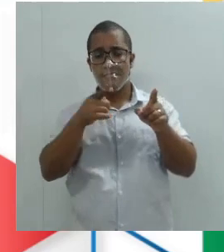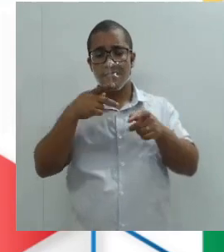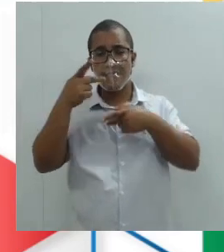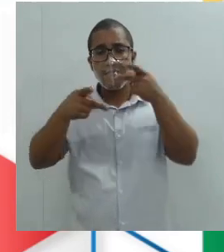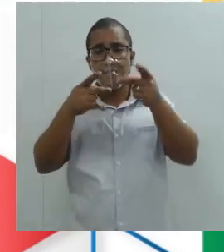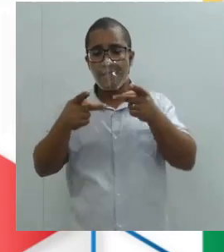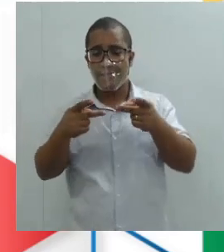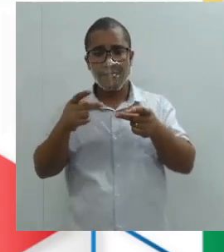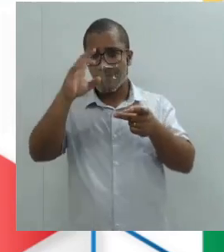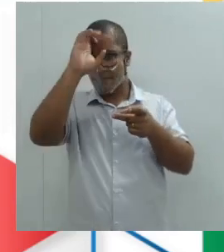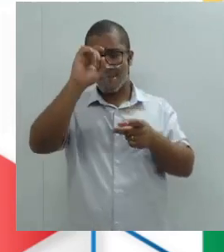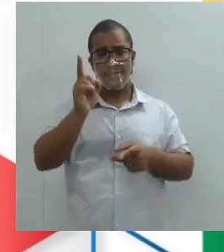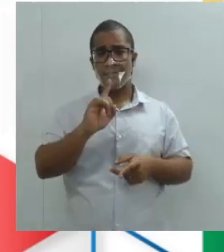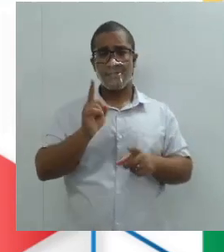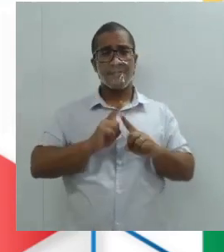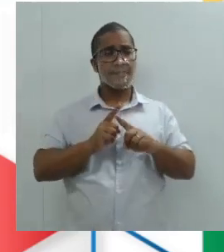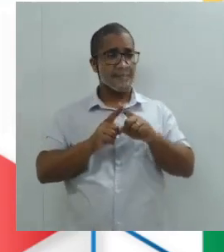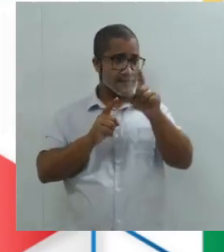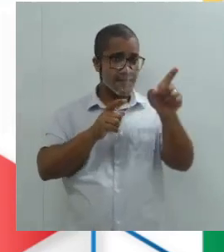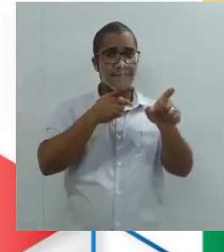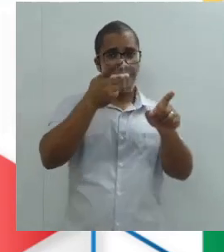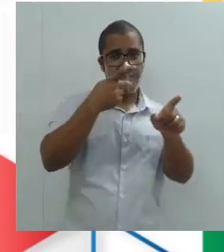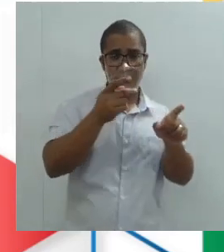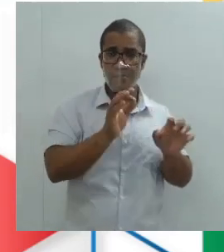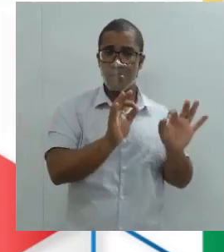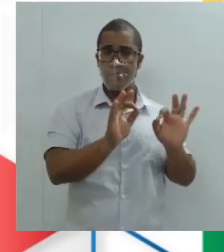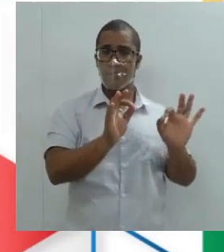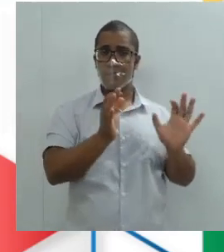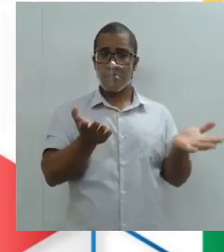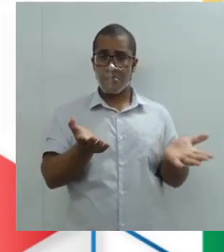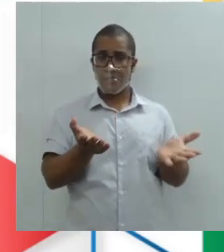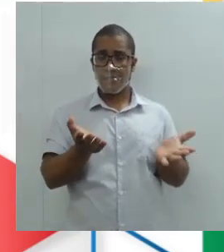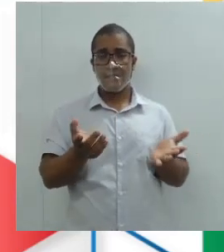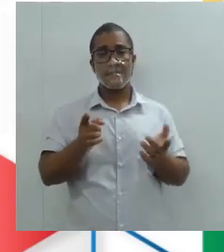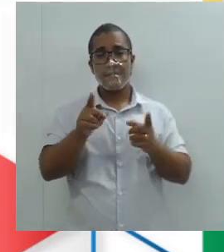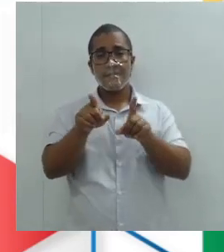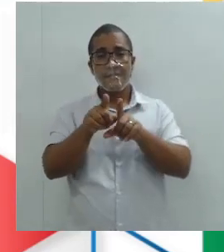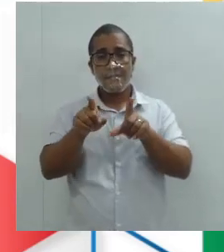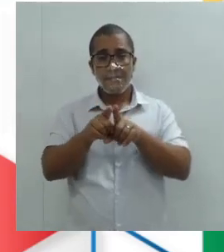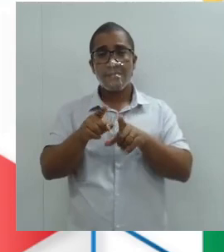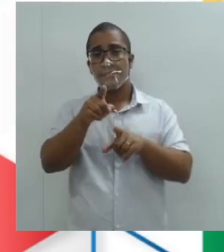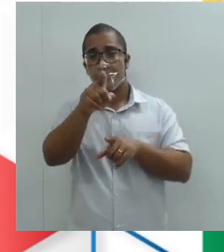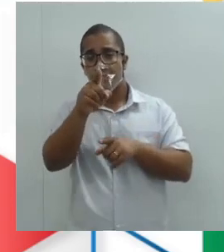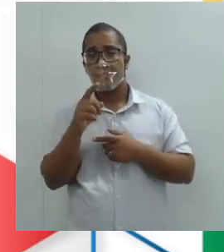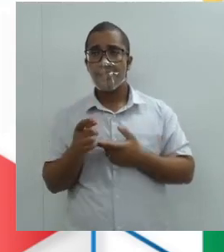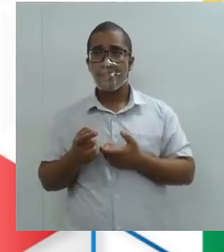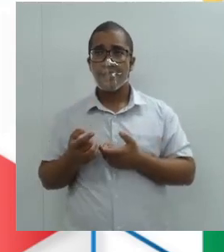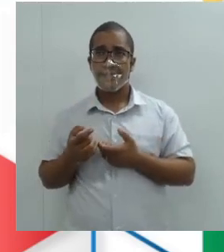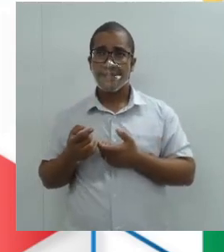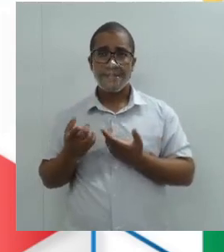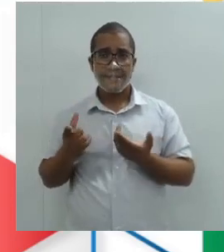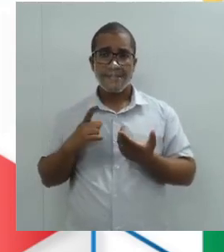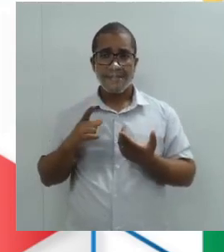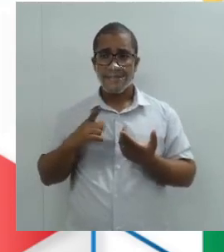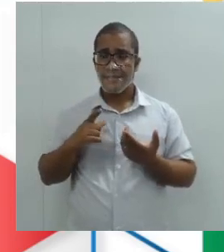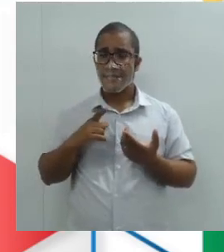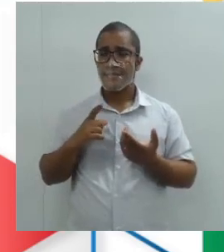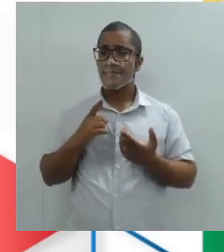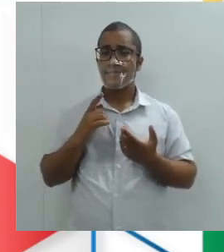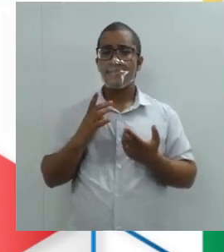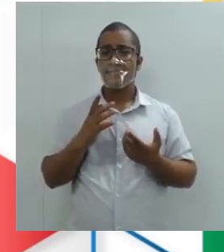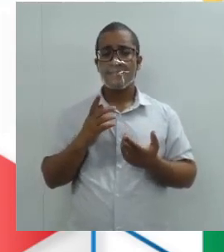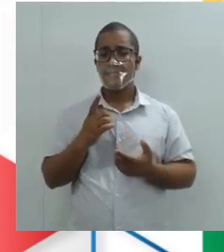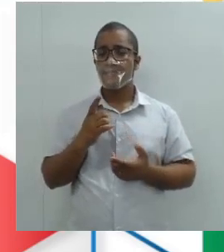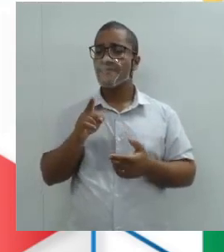falar, pois não existem outras falantes ali. Você provavelmente não alteraria o meio, pois ele não